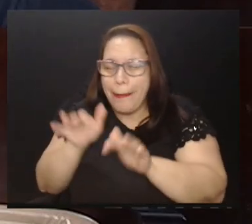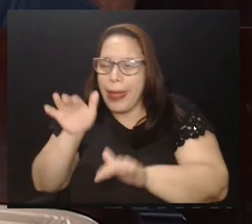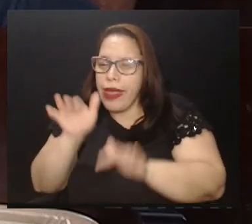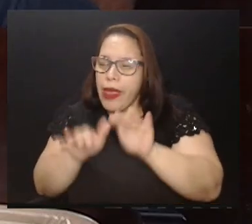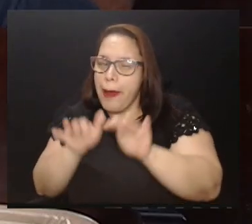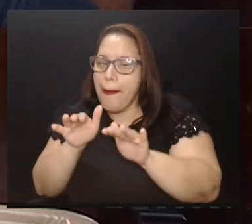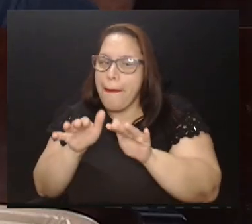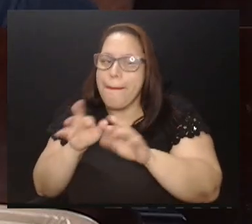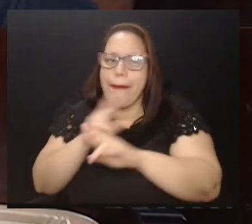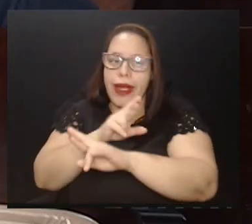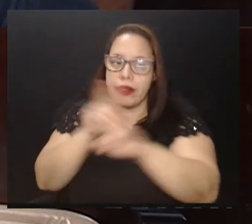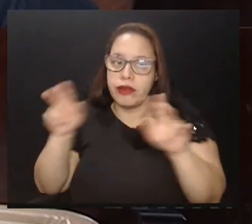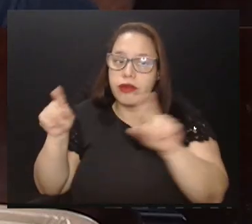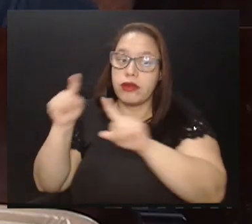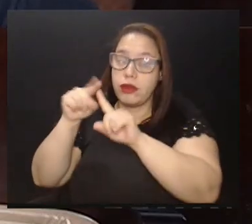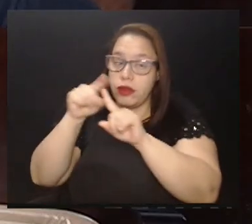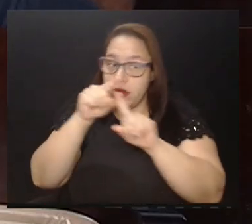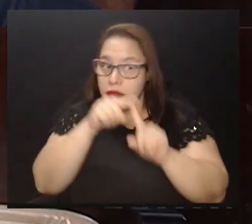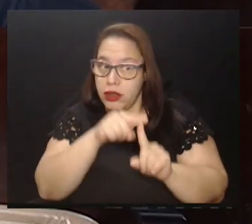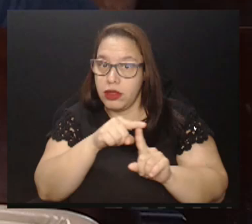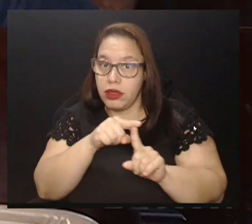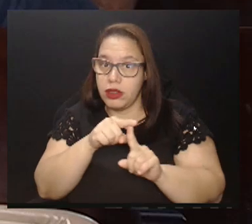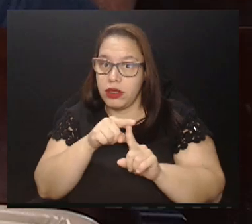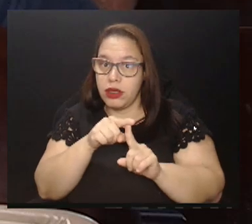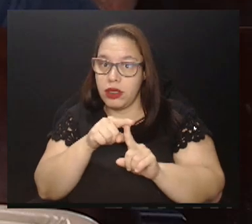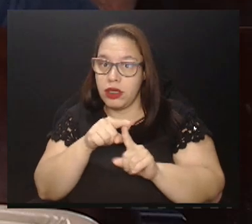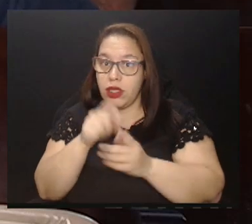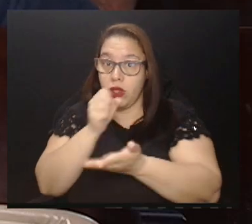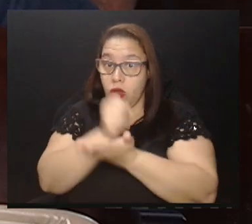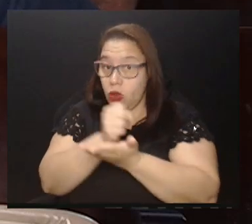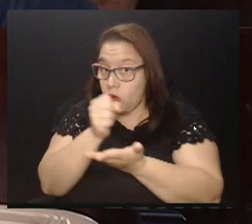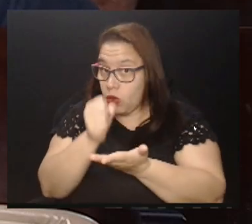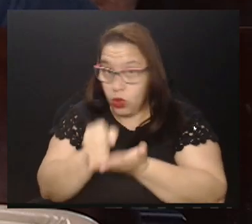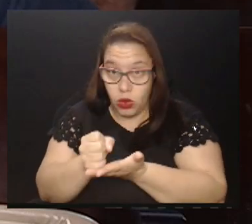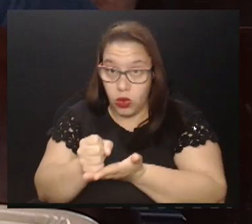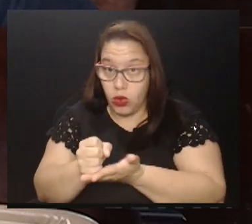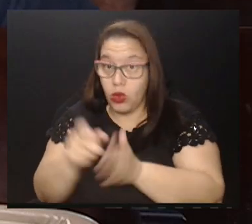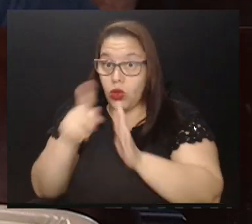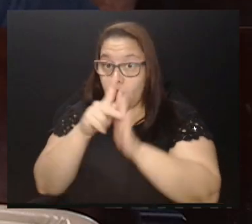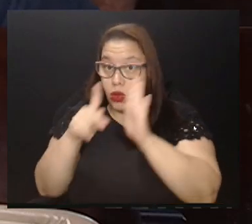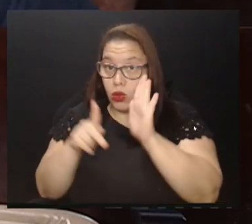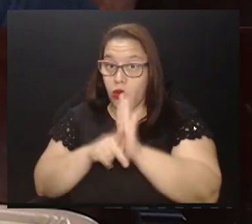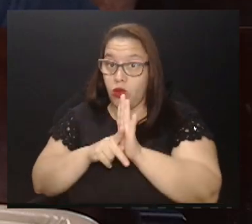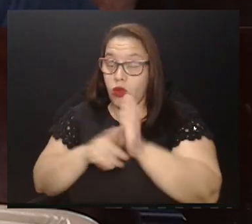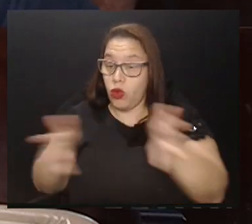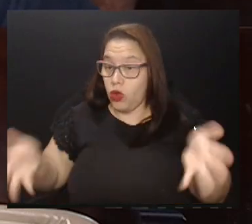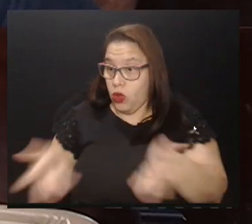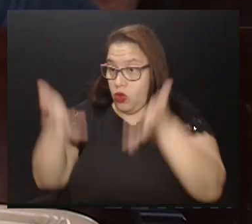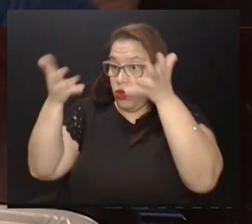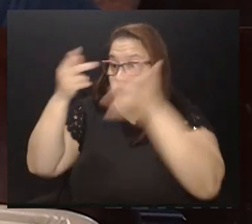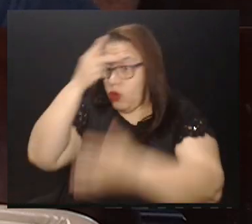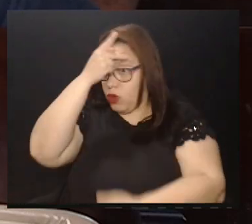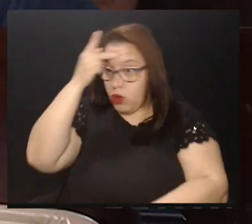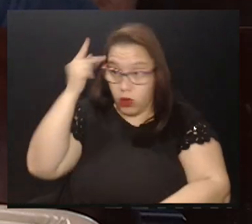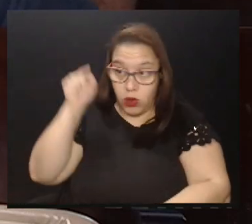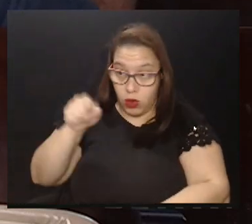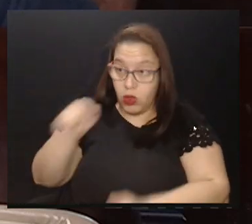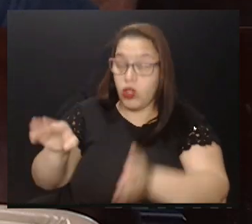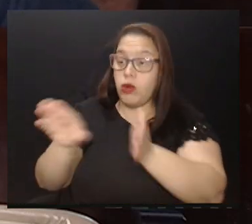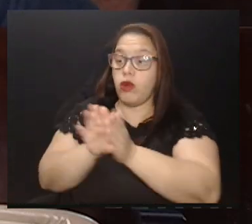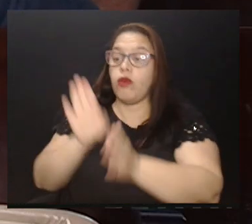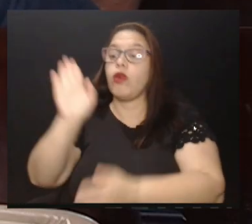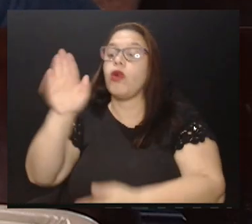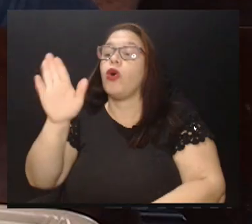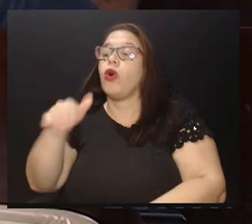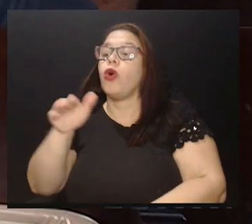Você pode ser contratado, por exemplo, um projeto de encomenda. Uma pessoa chega, né, para você, né, um grupo,